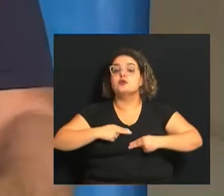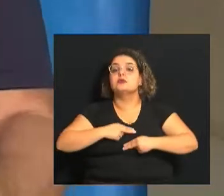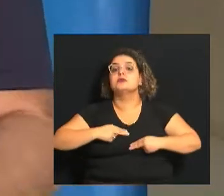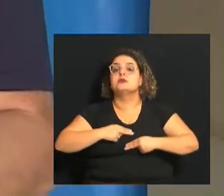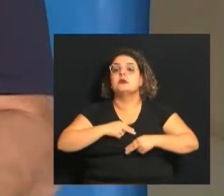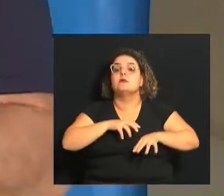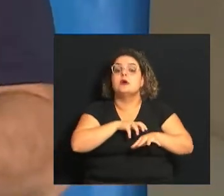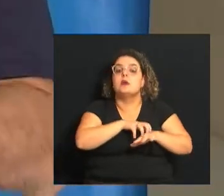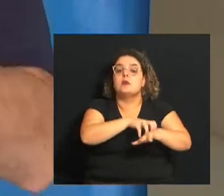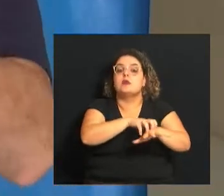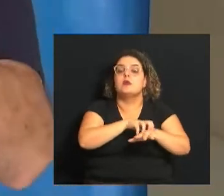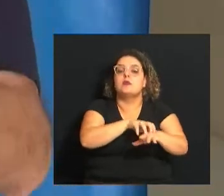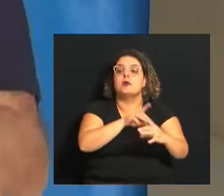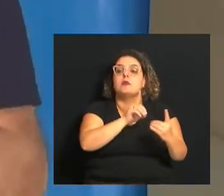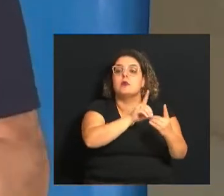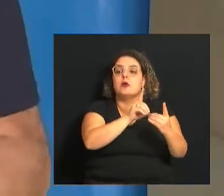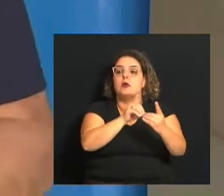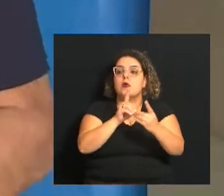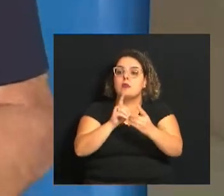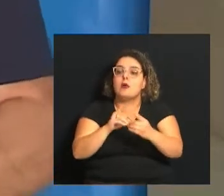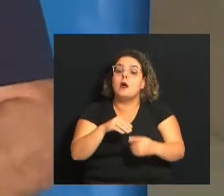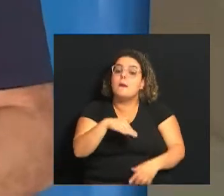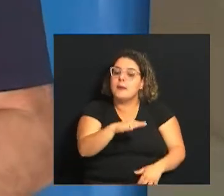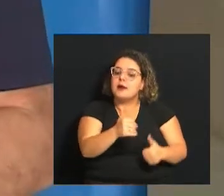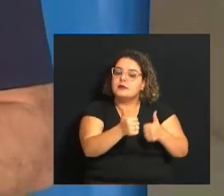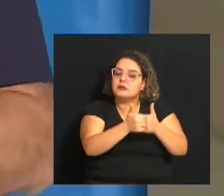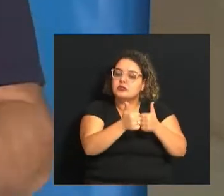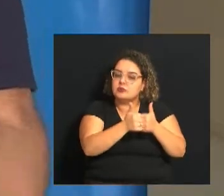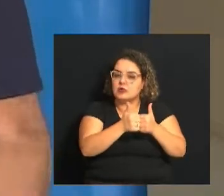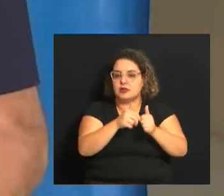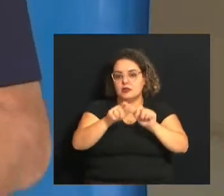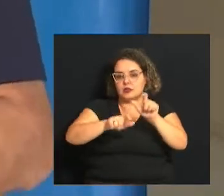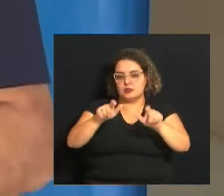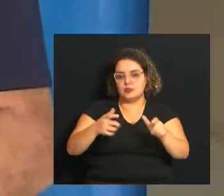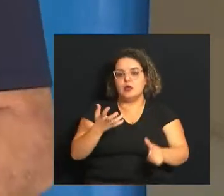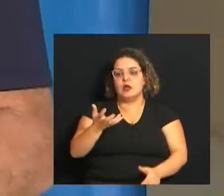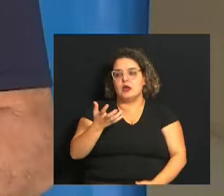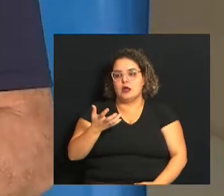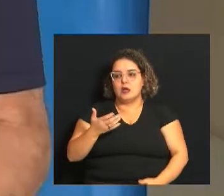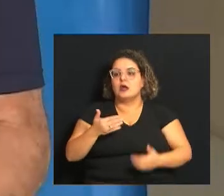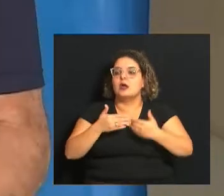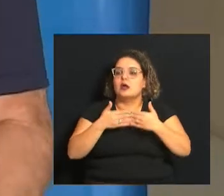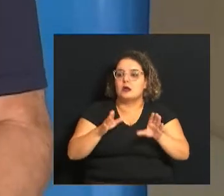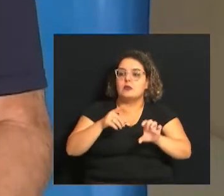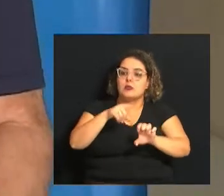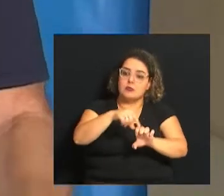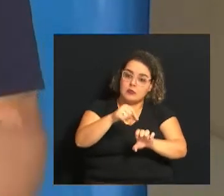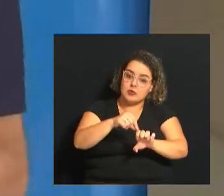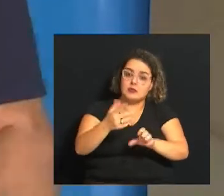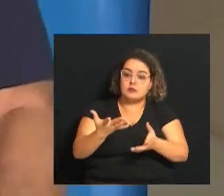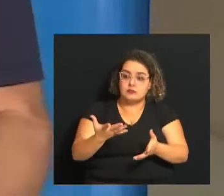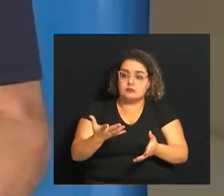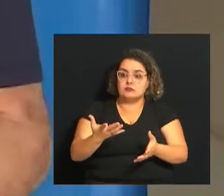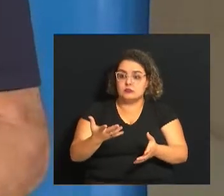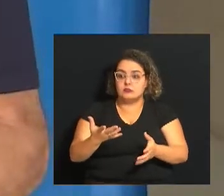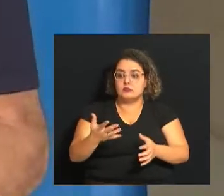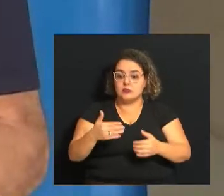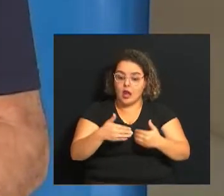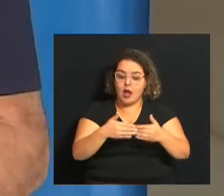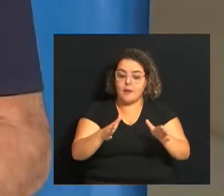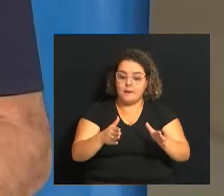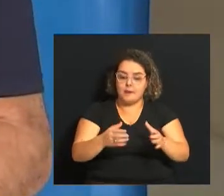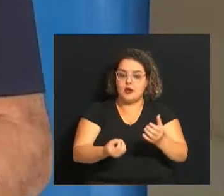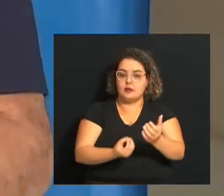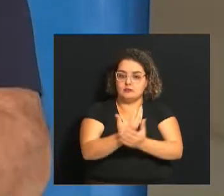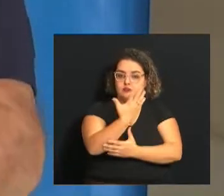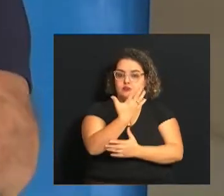de atendimento que a gente chega mais próximo, né? Às pessoas que querem abrir a sua empresa e para os empreendedores que muitas vezes não têm tempo